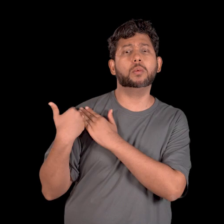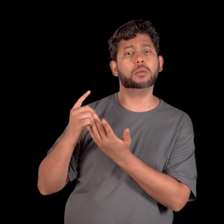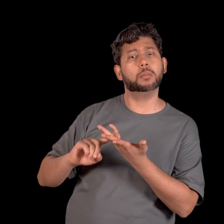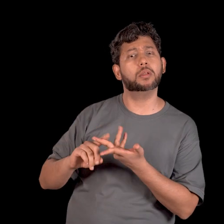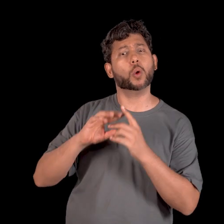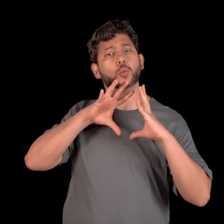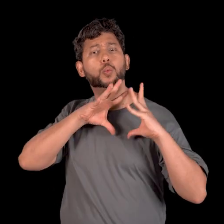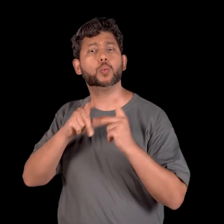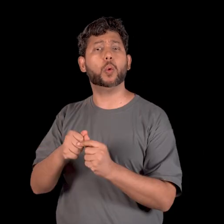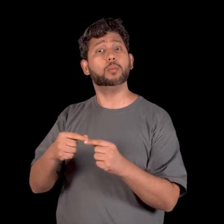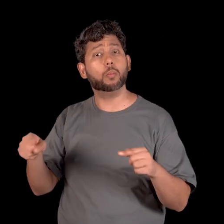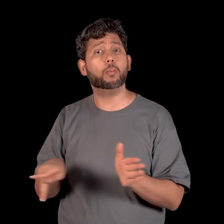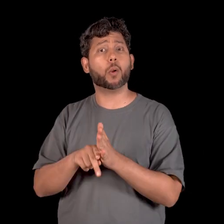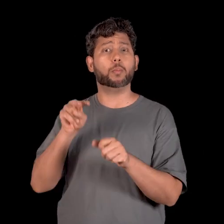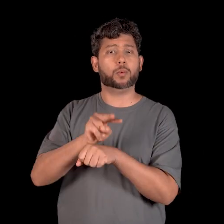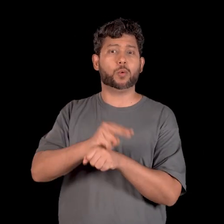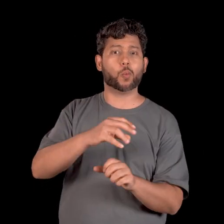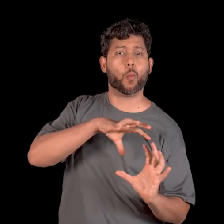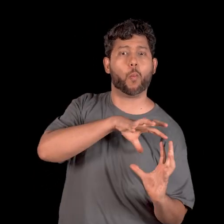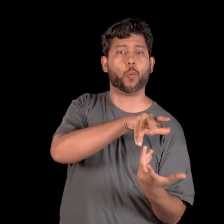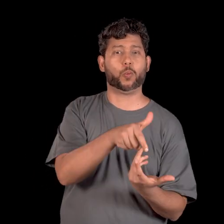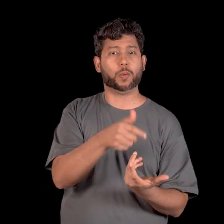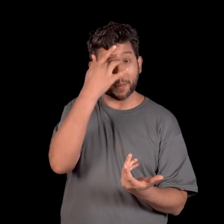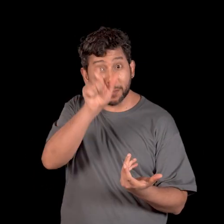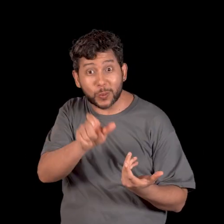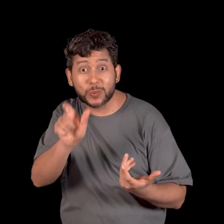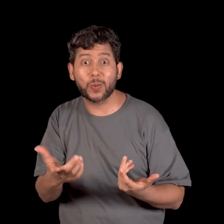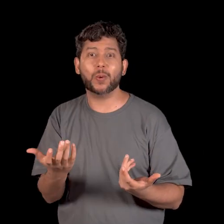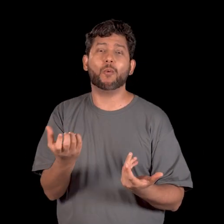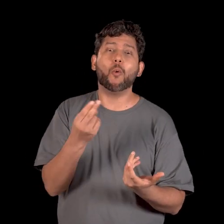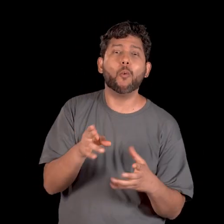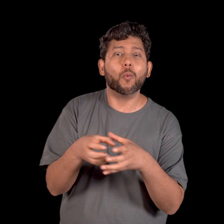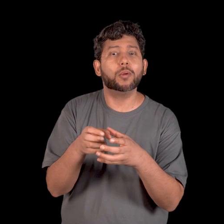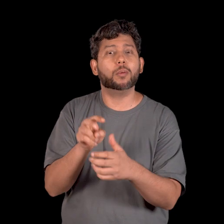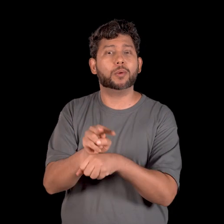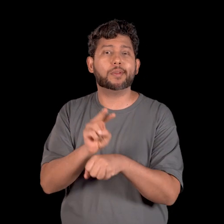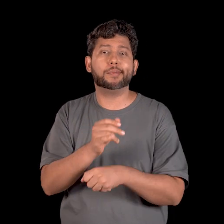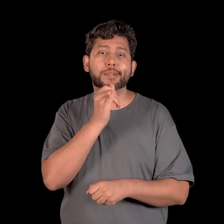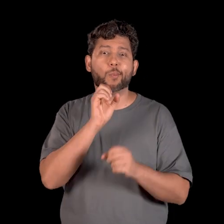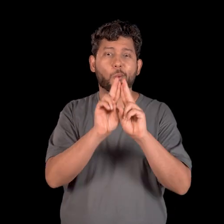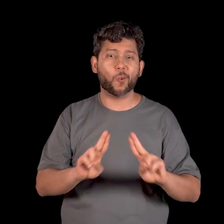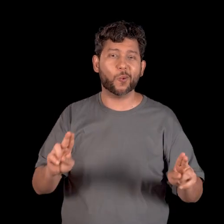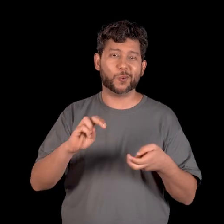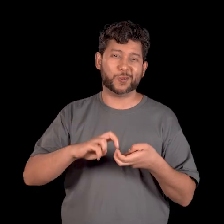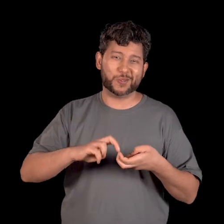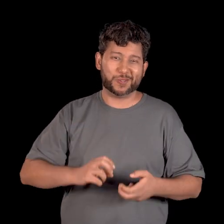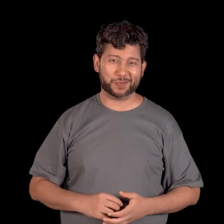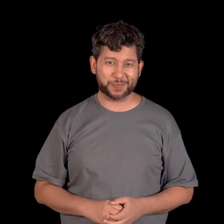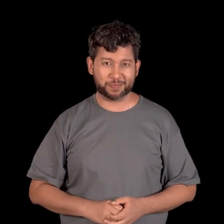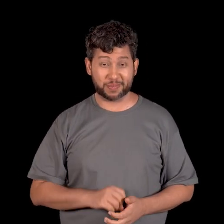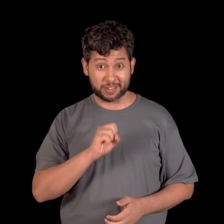deveres internacionais básicos e comuns a todos os indivíduos no mundo, protegendo pessoas e comunidades, caso da ONU e da